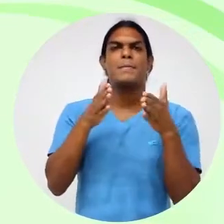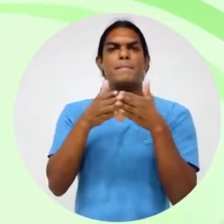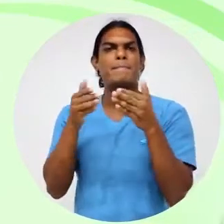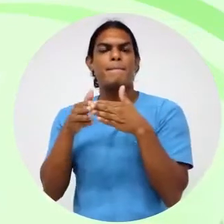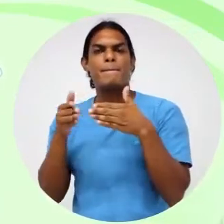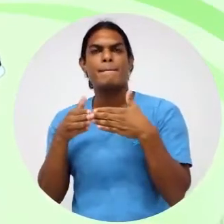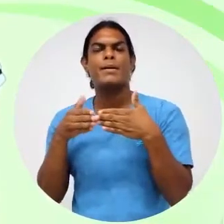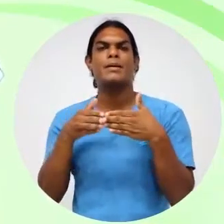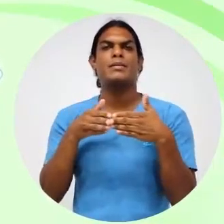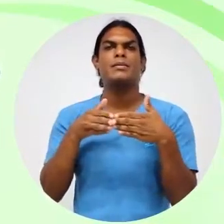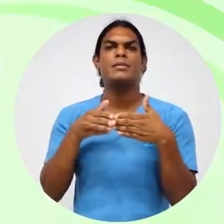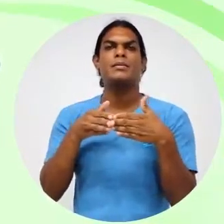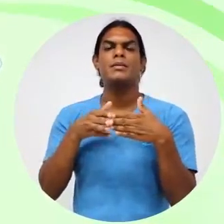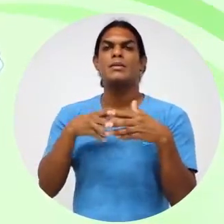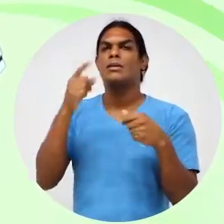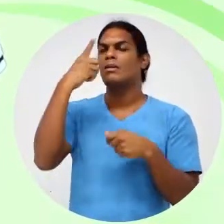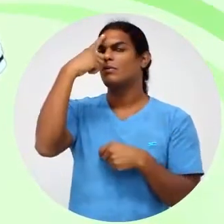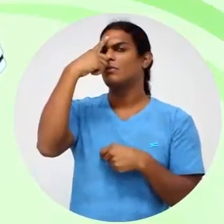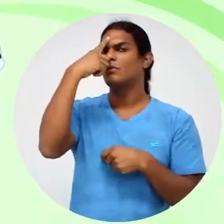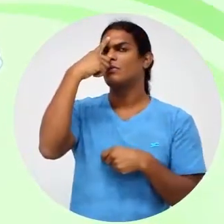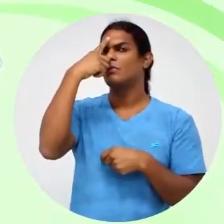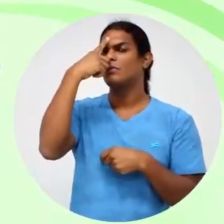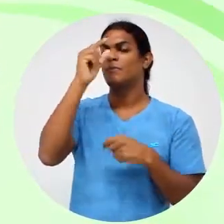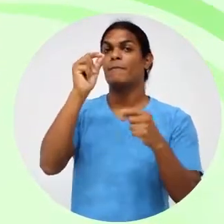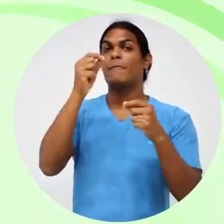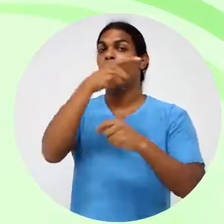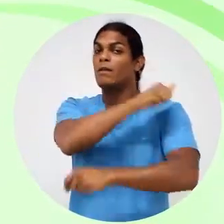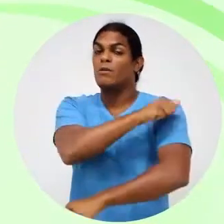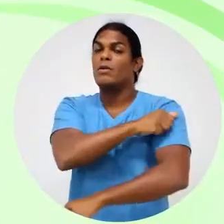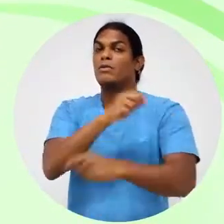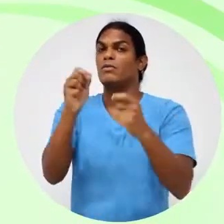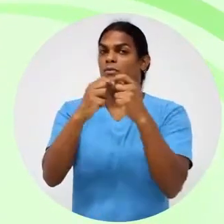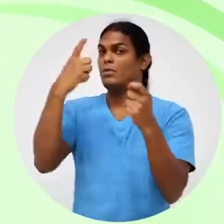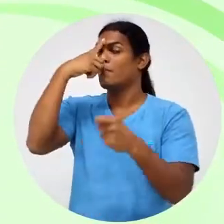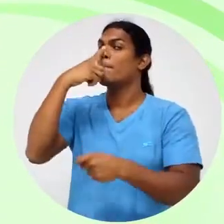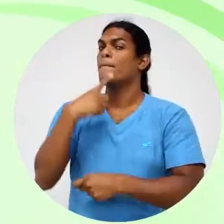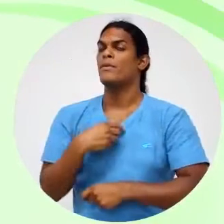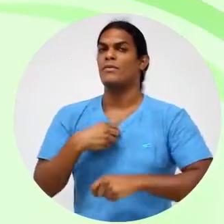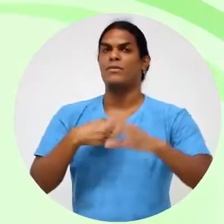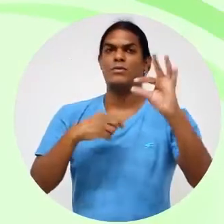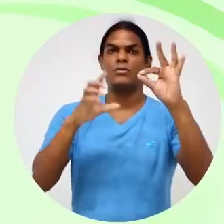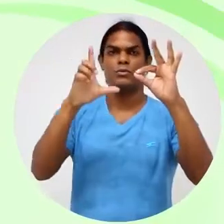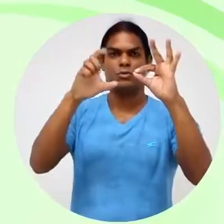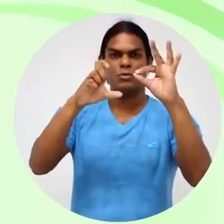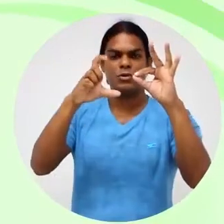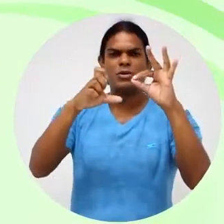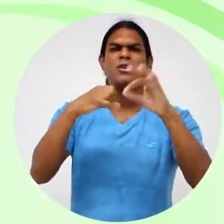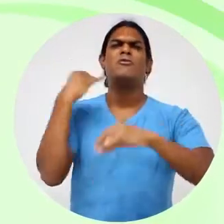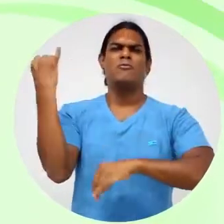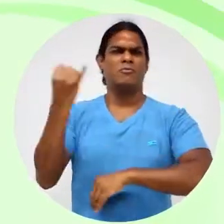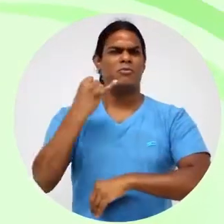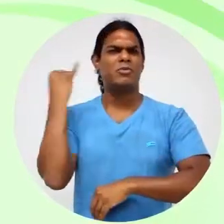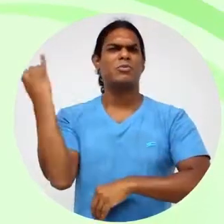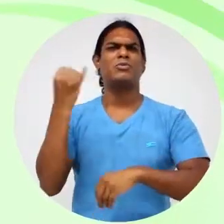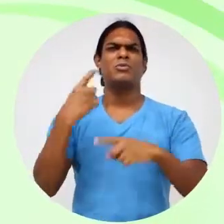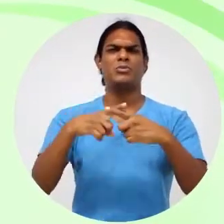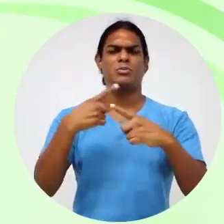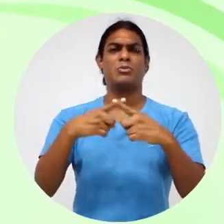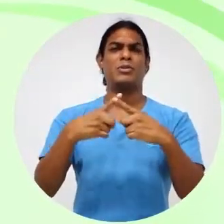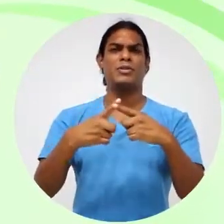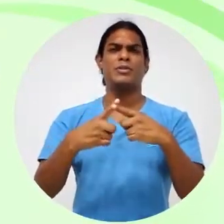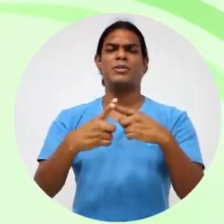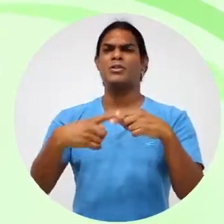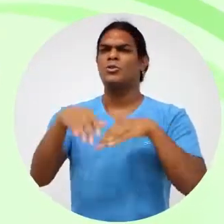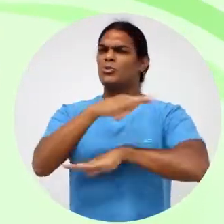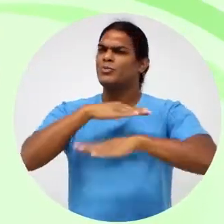para publicar essas fotos. Foi muito interessante, os alunos se engajaram bastante e trouxeram fotos impactantes